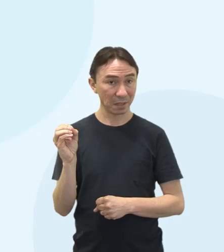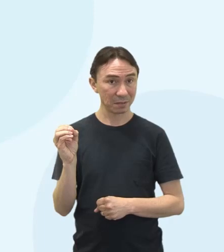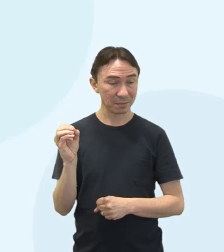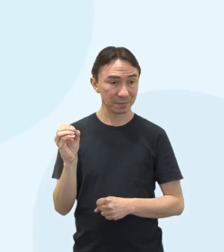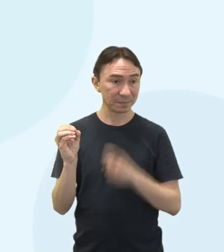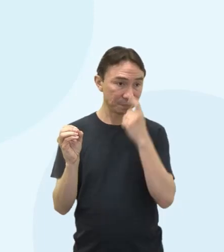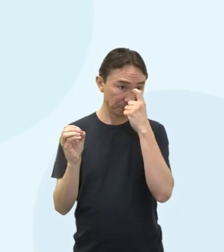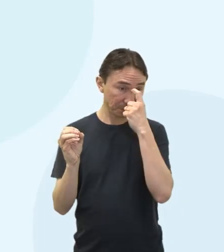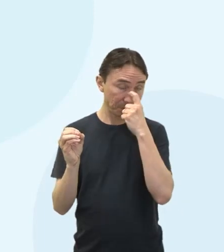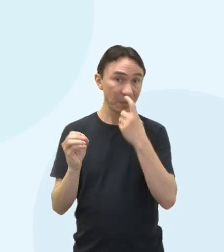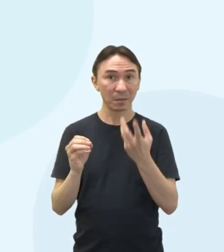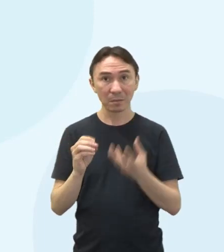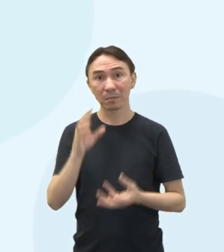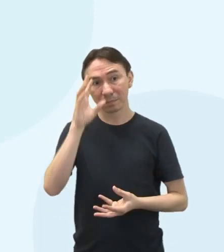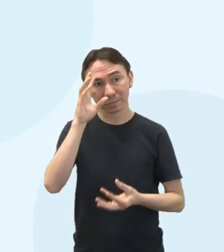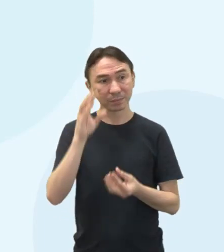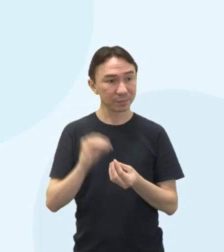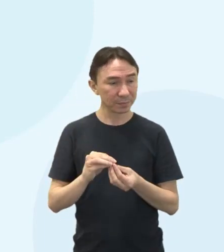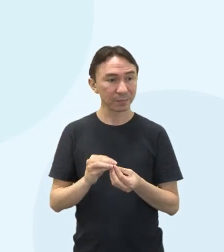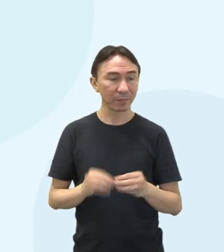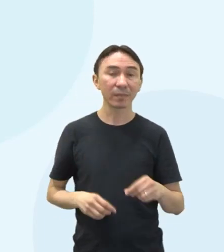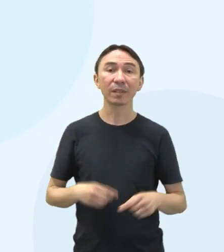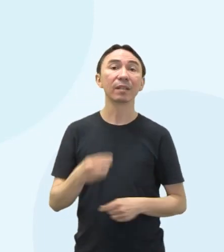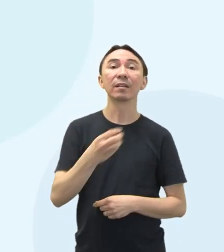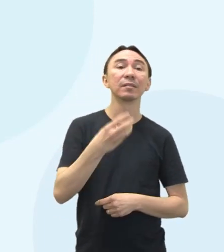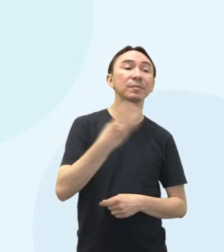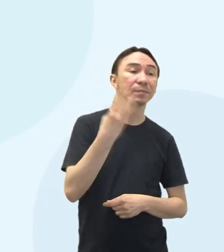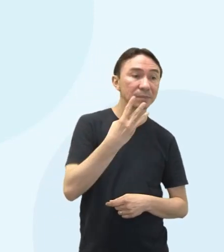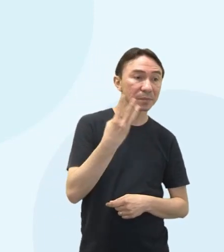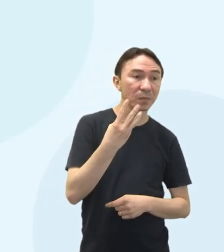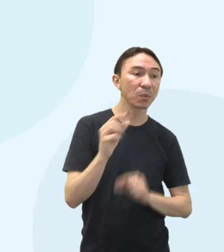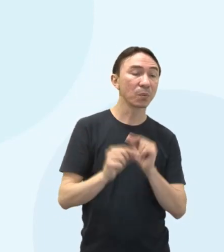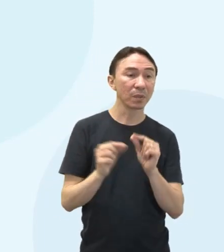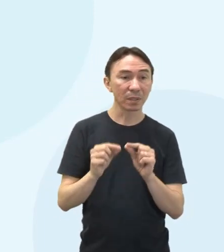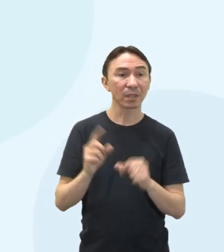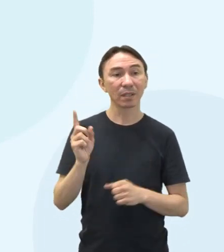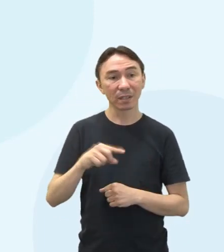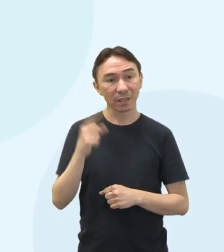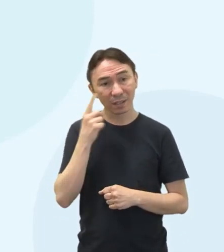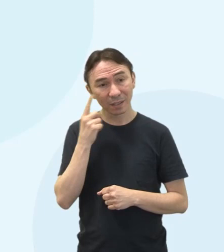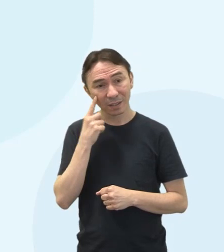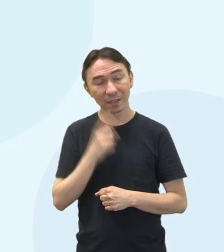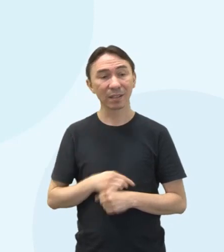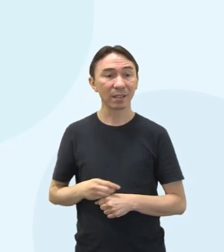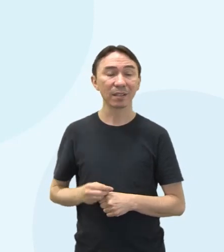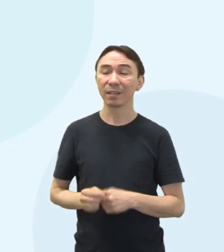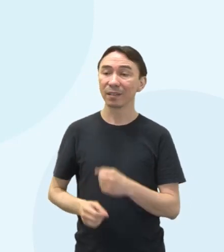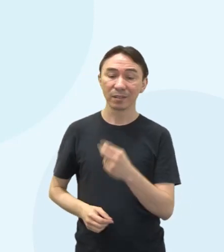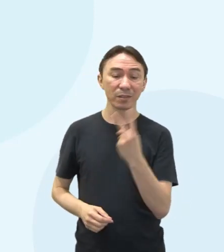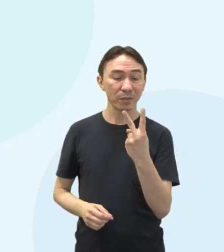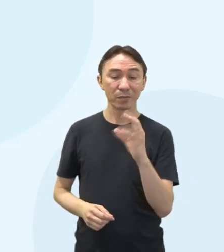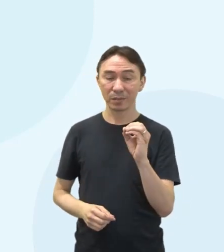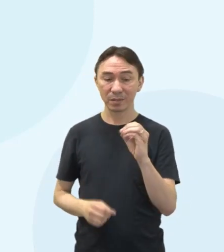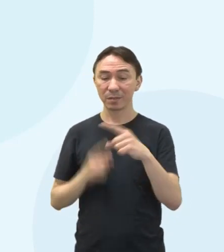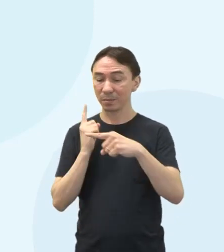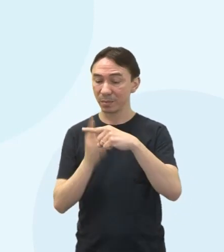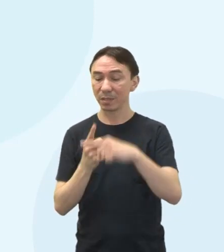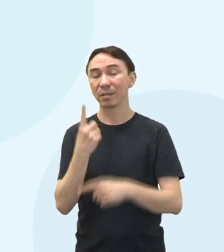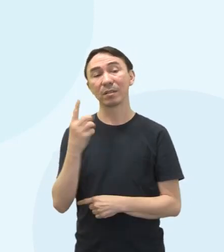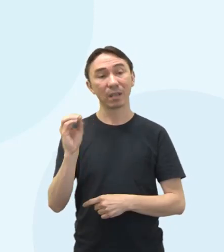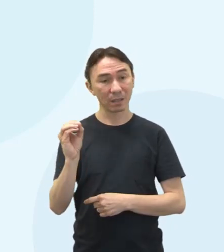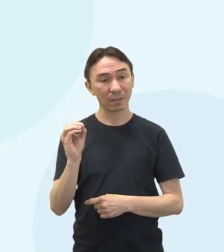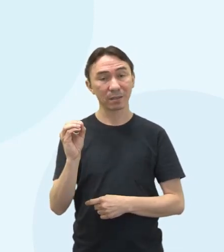20 então conclui-se que o terceiro elemento dessa sequência seria o anterior que é o segundo que é 20 mais 10 unidades